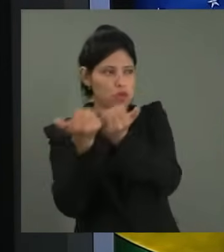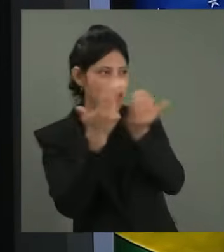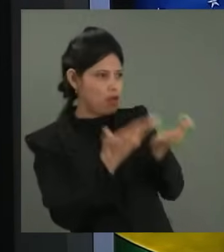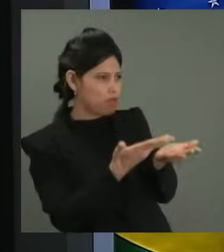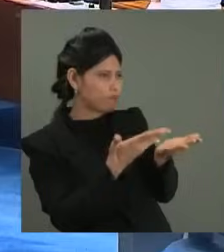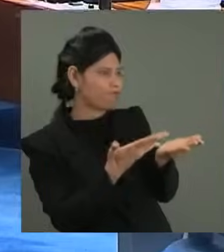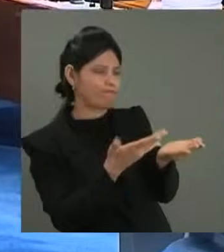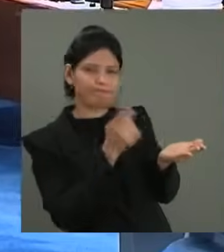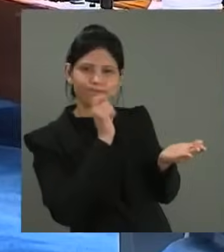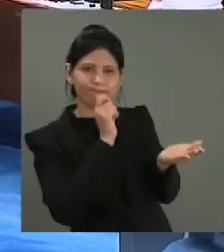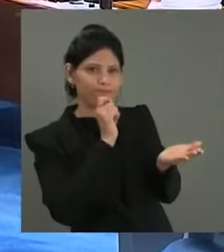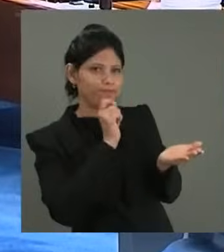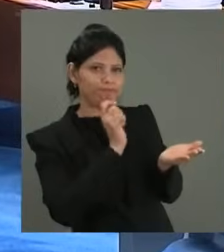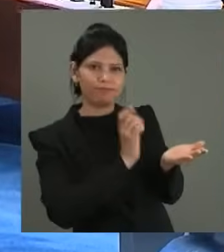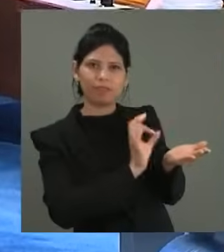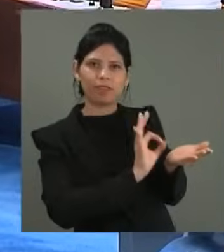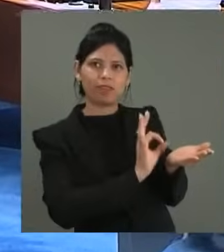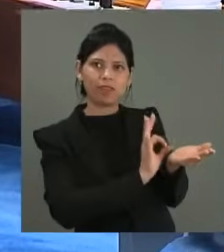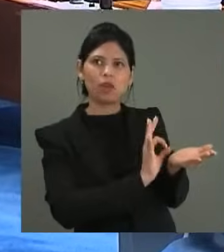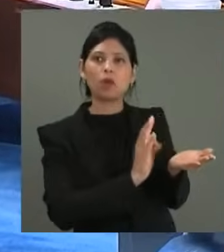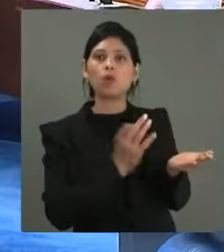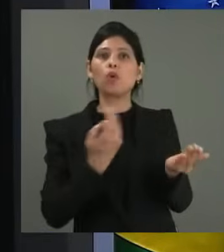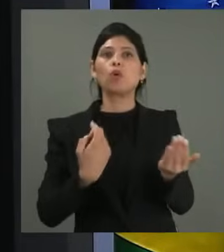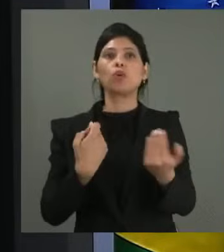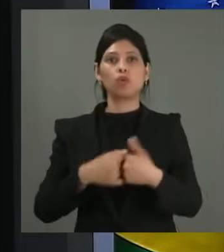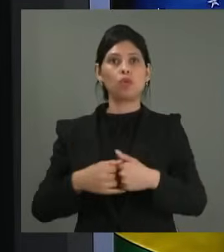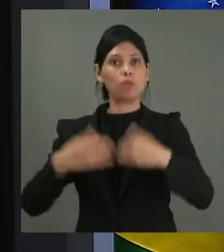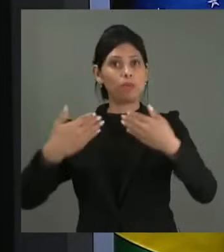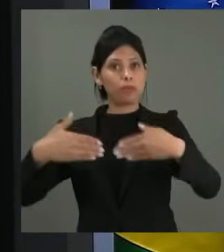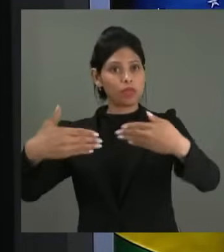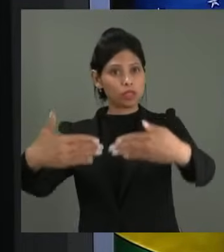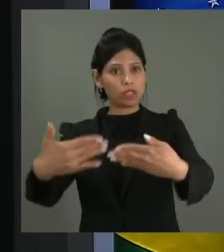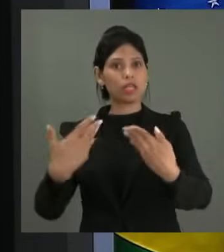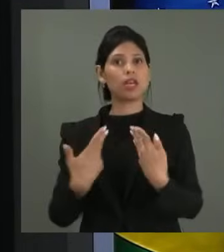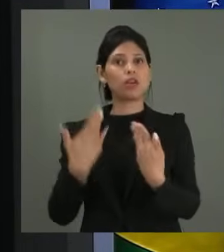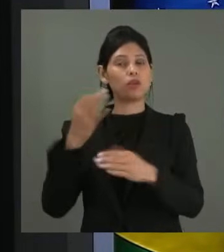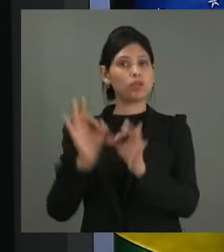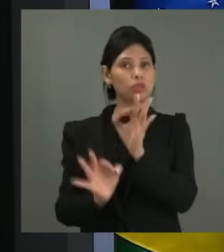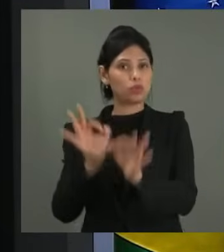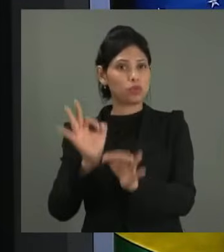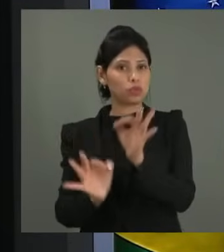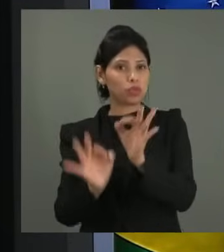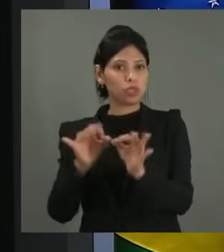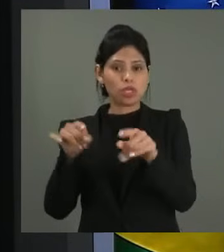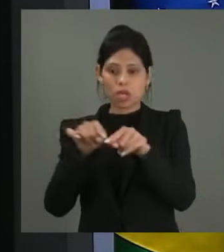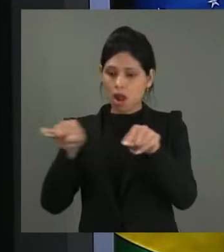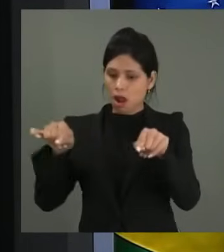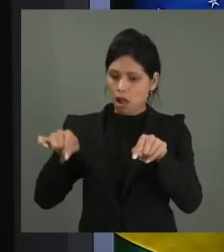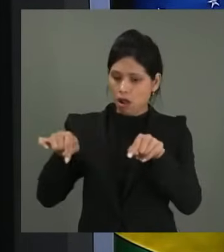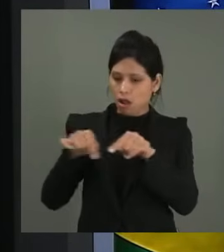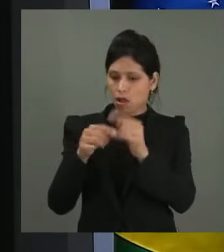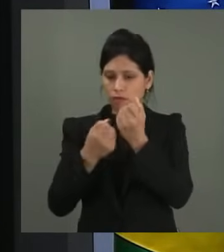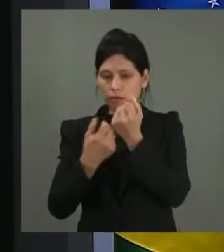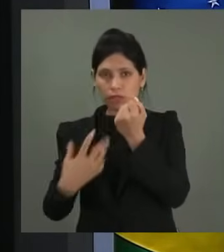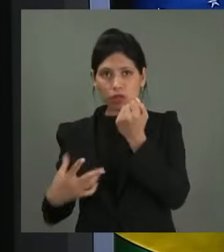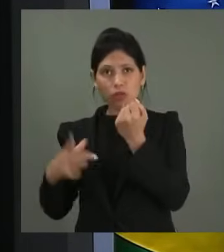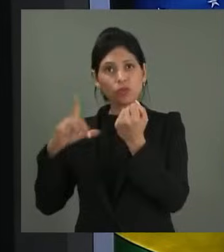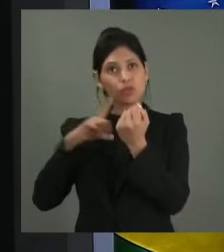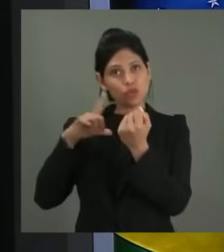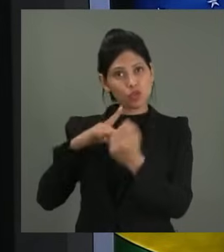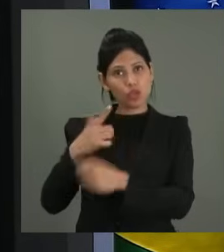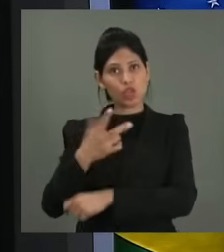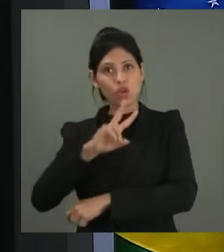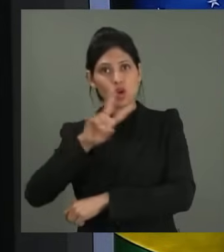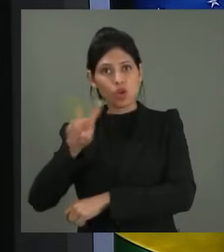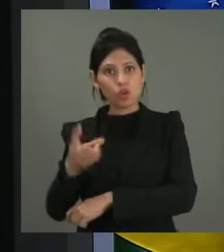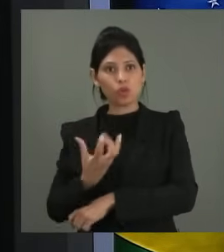seu Palácio da Justiça, do seu gabinete. Tinham 200 câmeras,